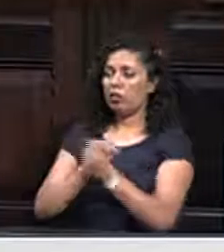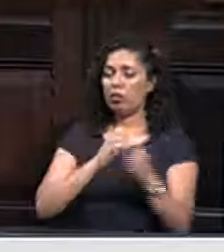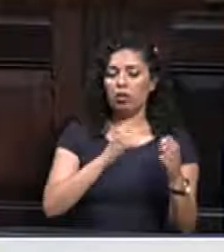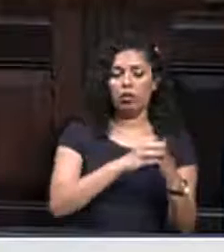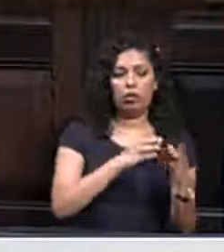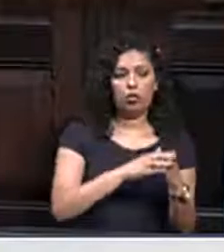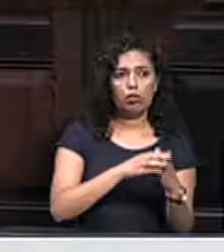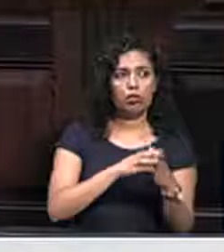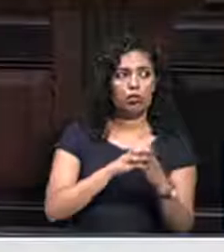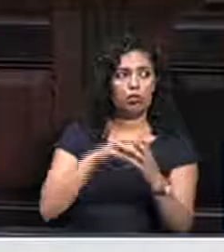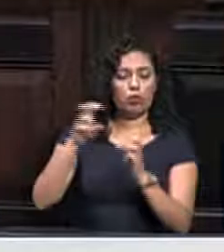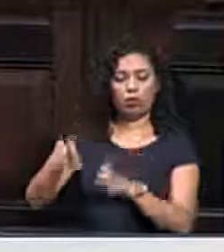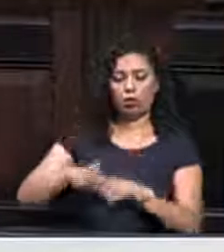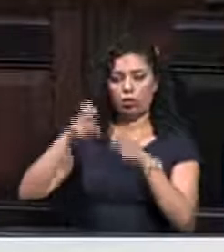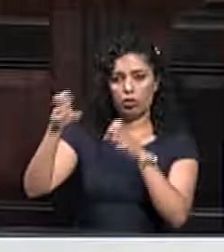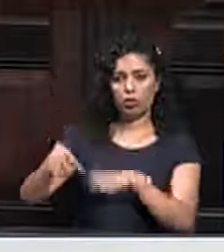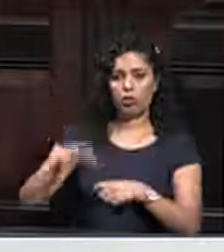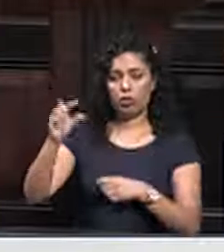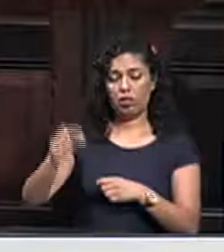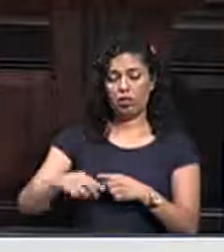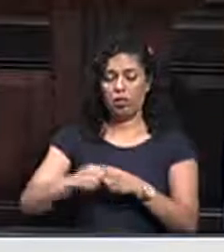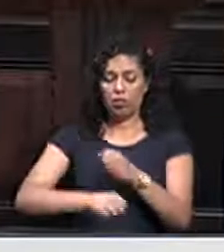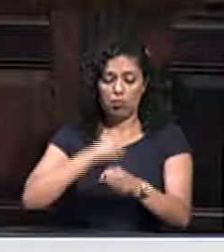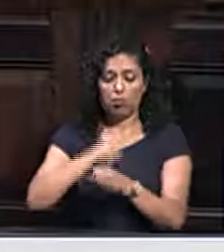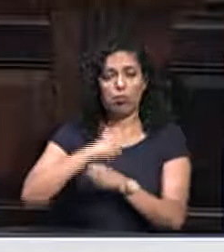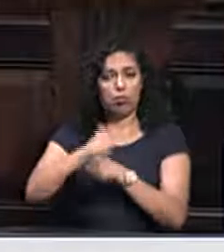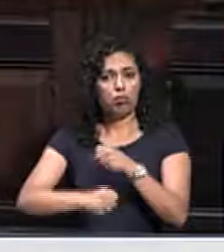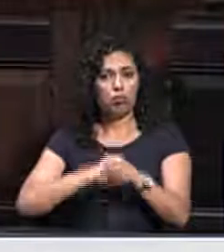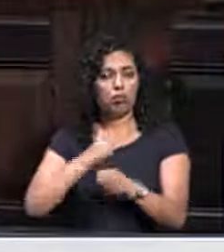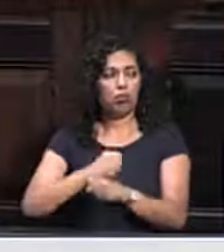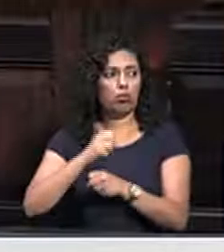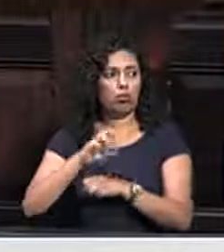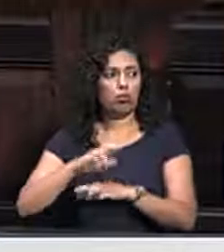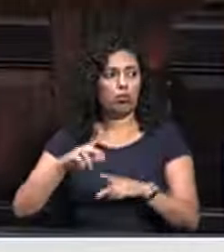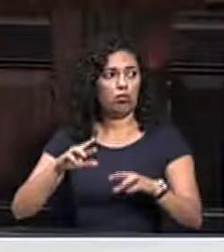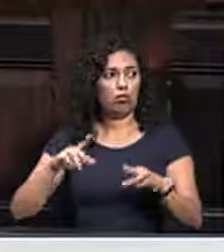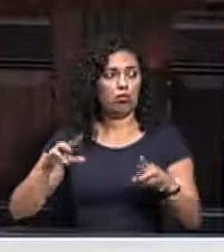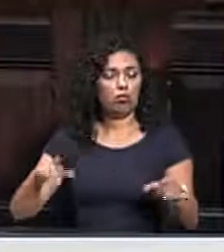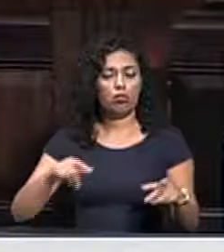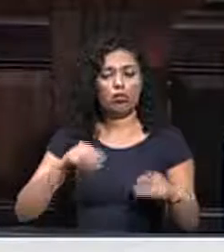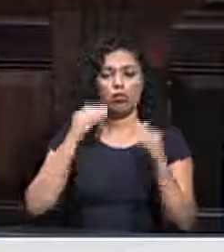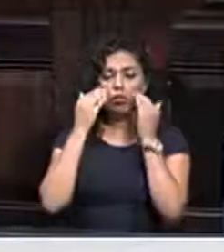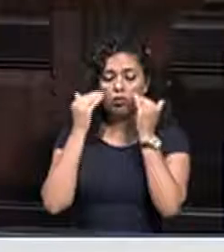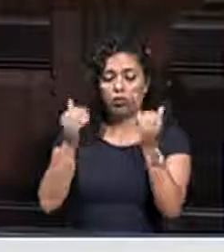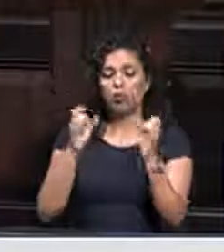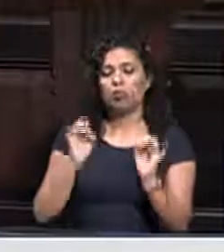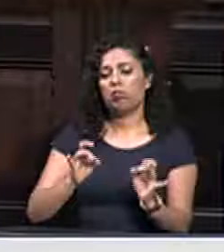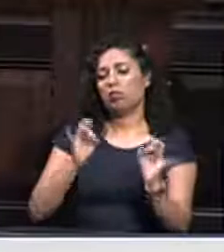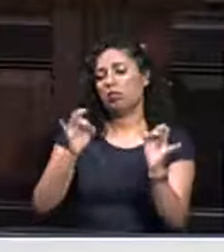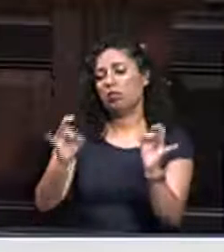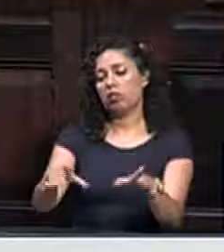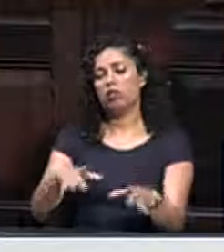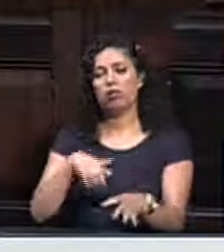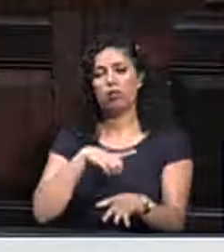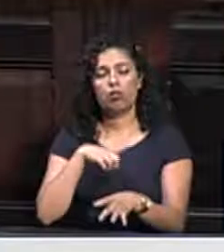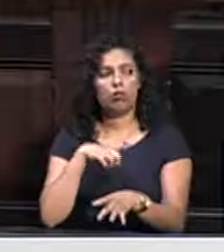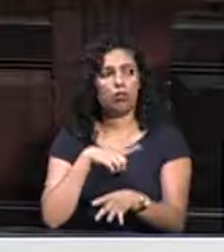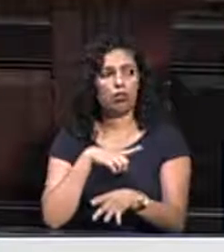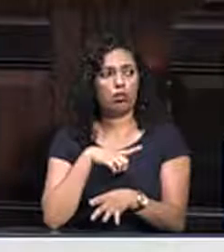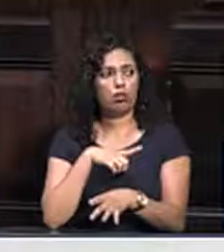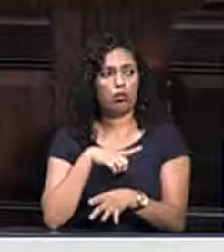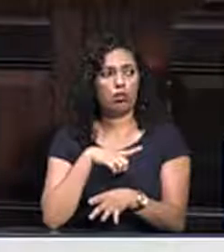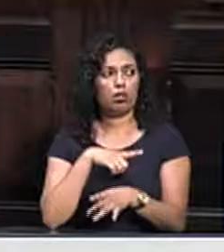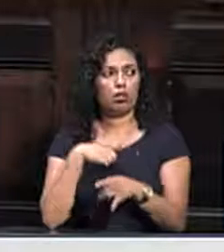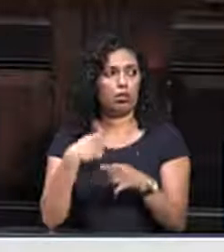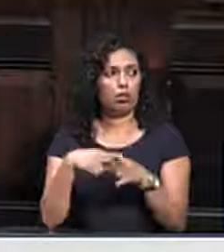Santo. Há décadas, tais contratos significam um verdadeiro aprisionamento dos proprietários, uma vez que